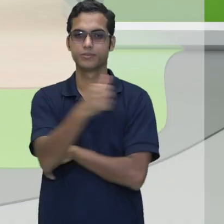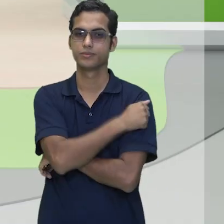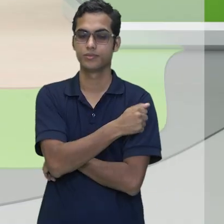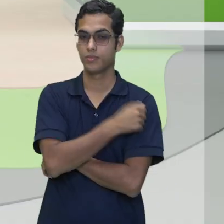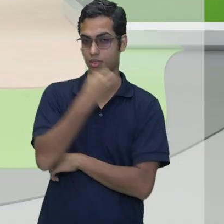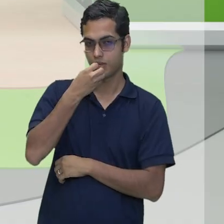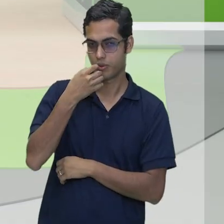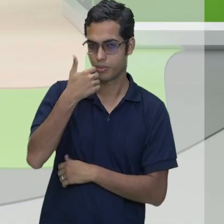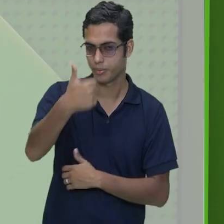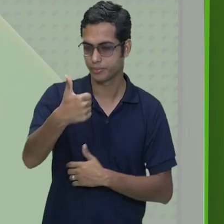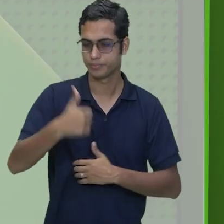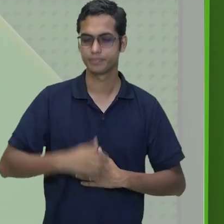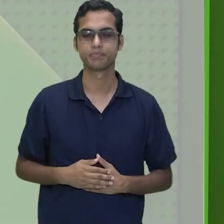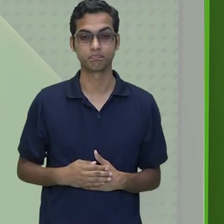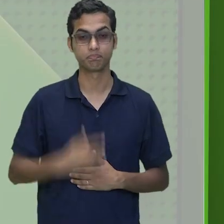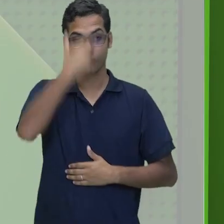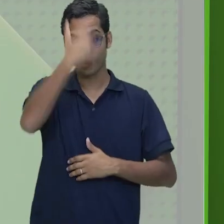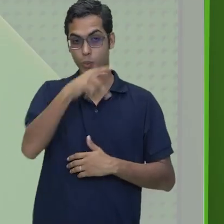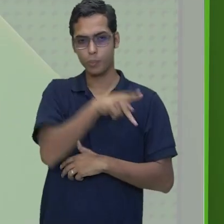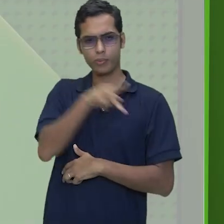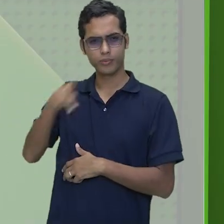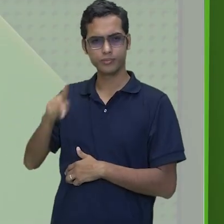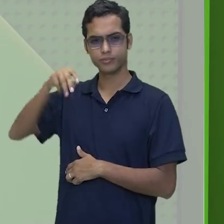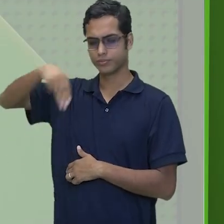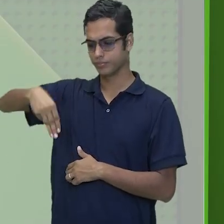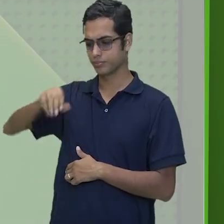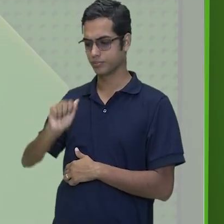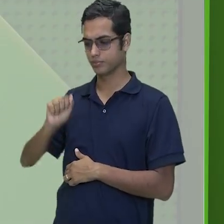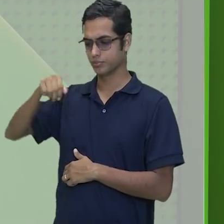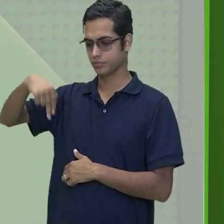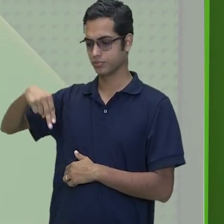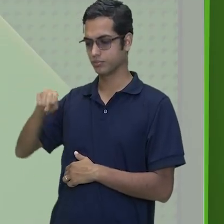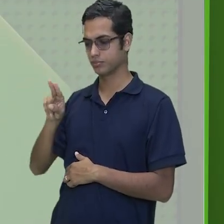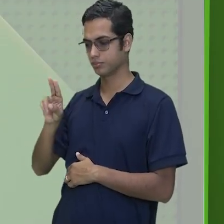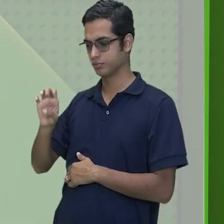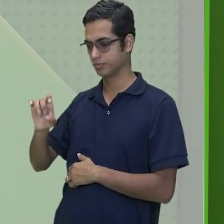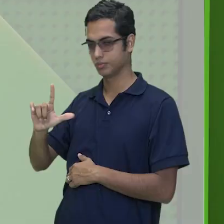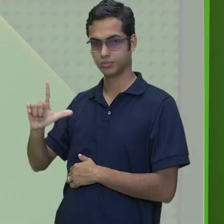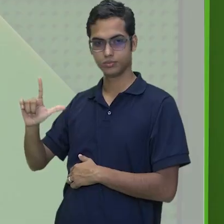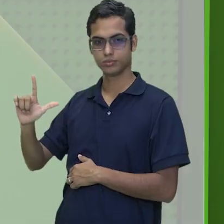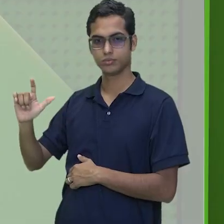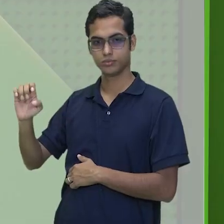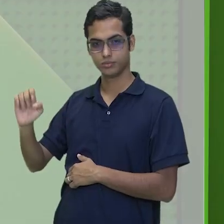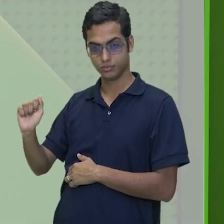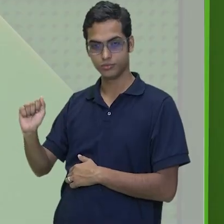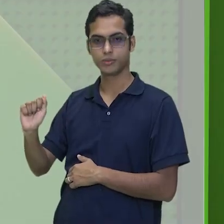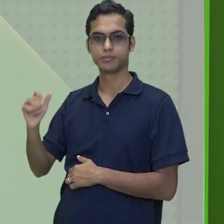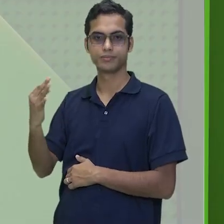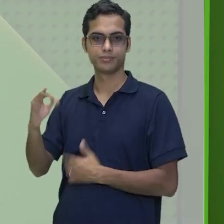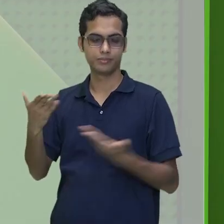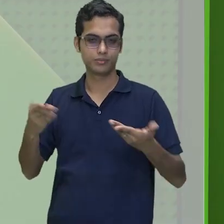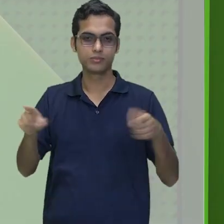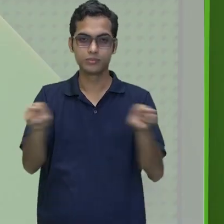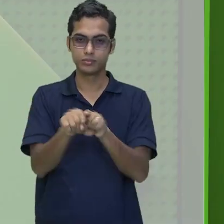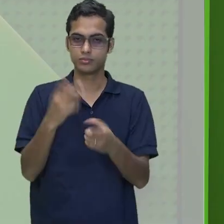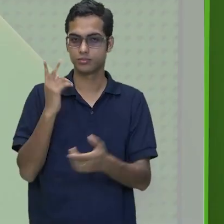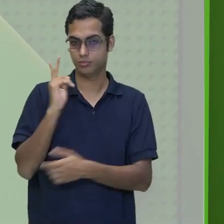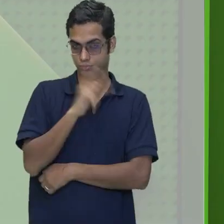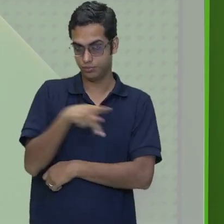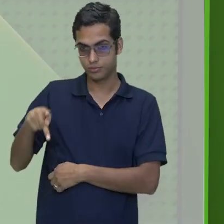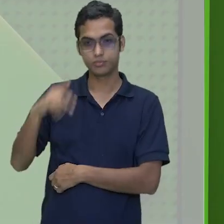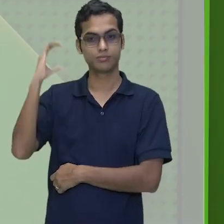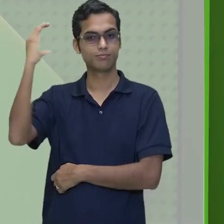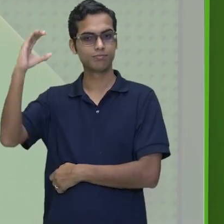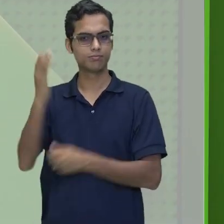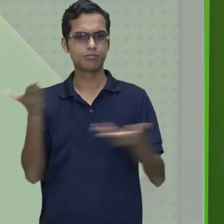alunos, tudo bem? Eu sou a professora Manuela Cerejo, professora de Ciências, e estou aqui para mais uma aula. Vamos aí ver